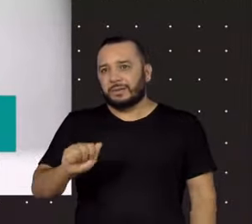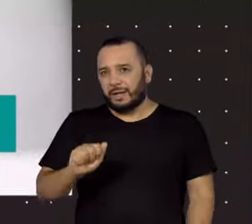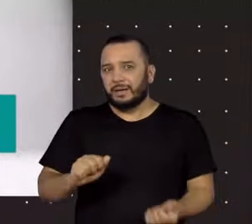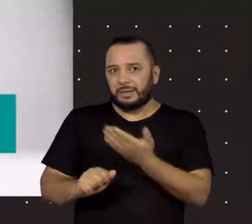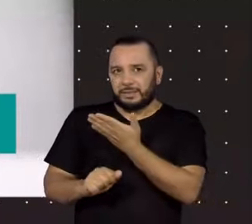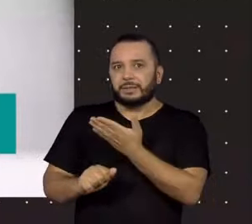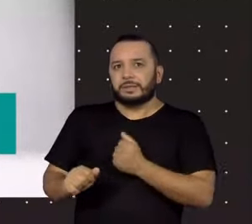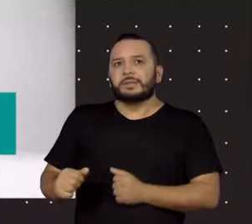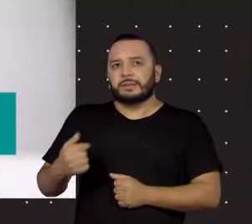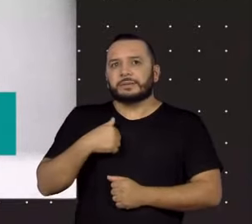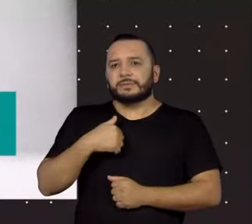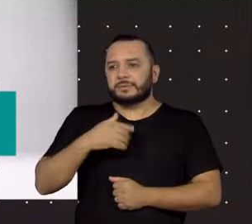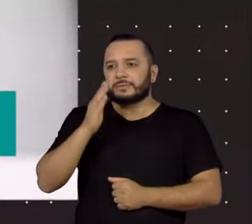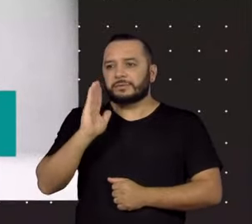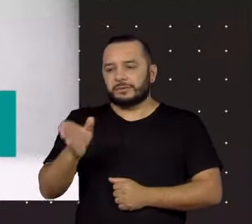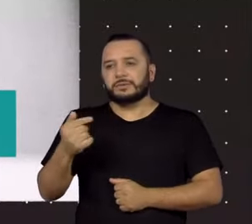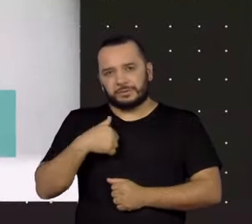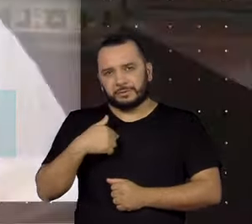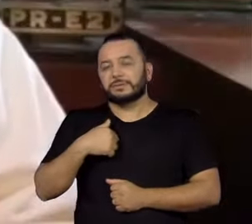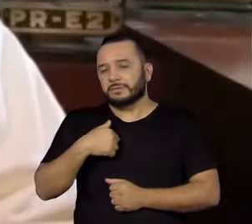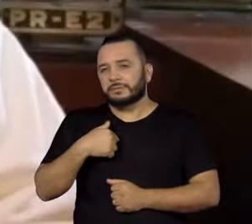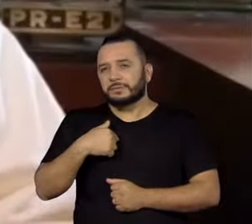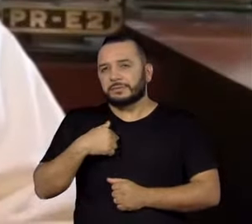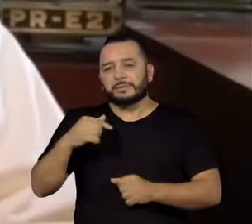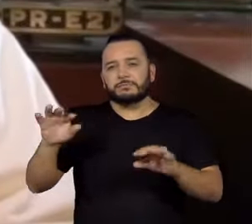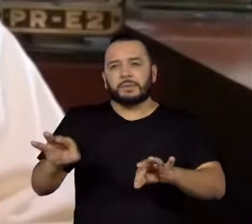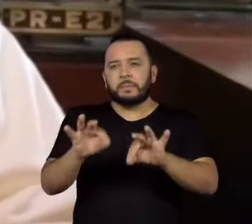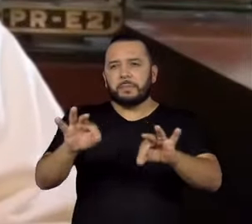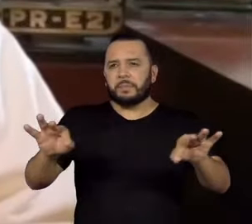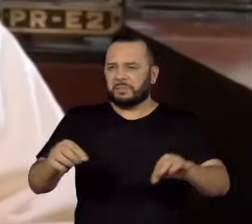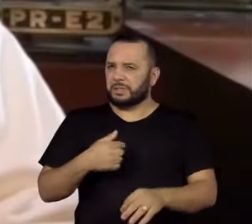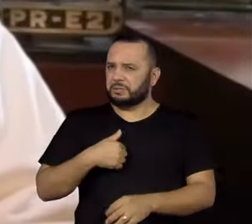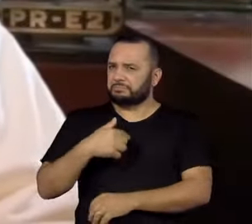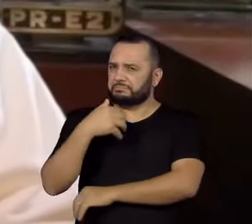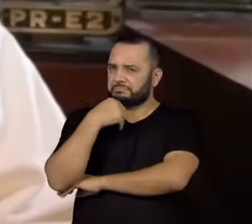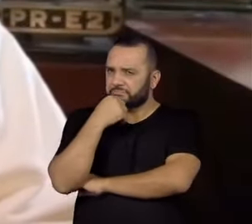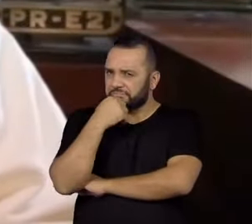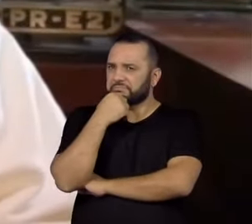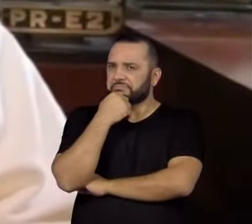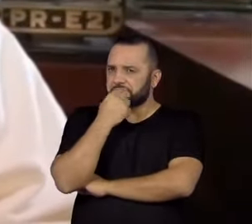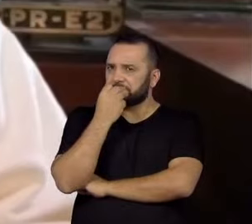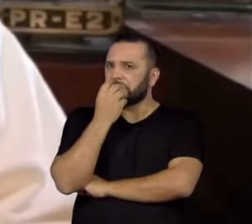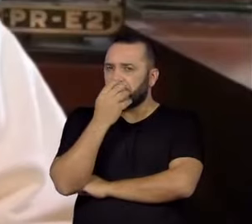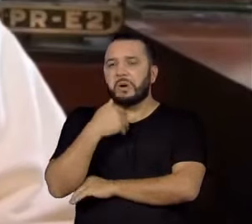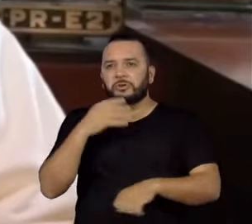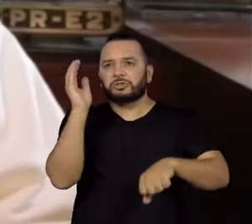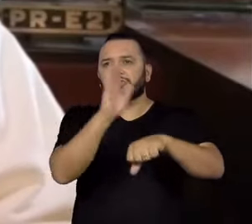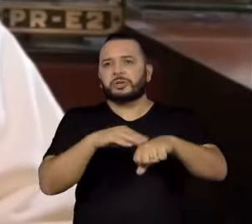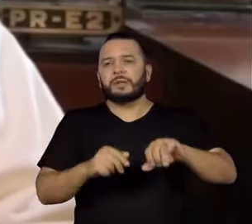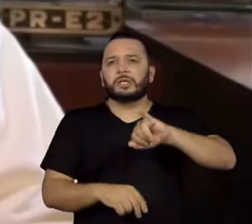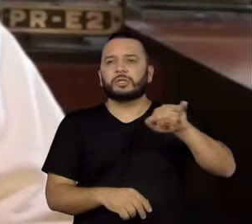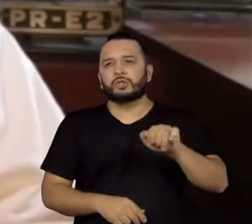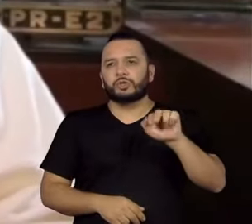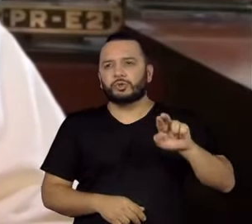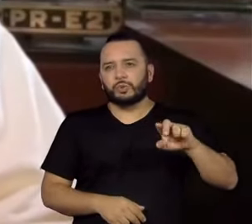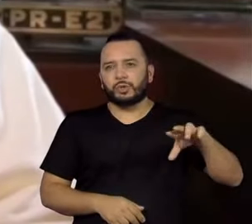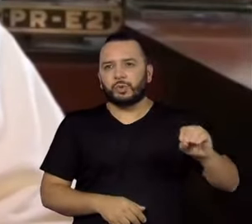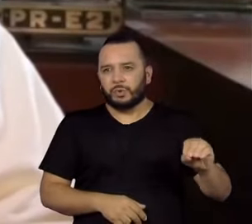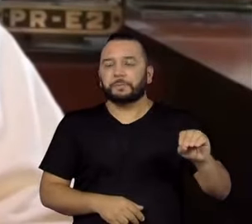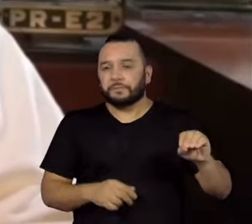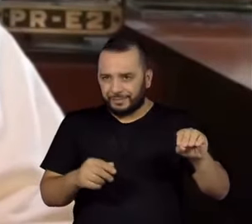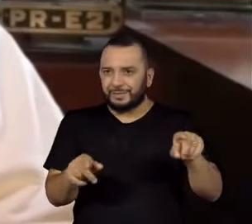trilha incidental. Procurei, então, por Júlio Medalha. A partir daí, além da amizade, nasceu